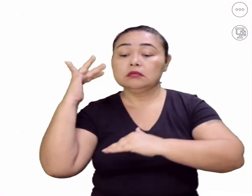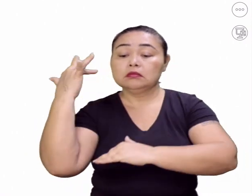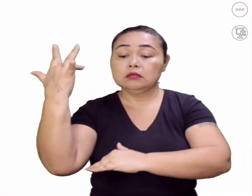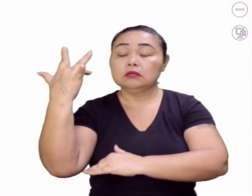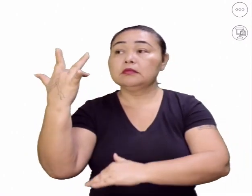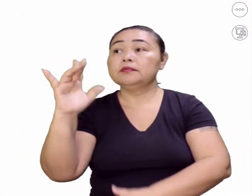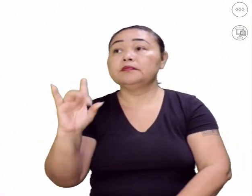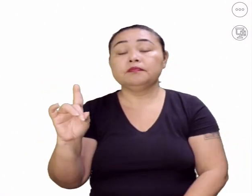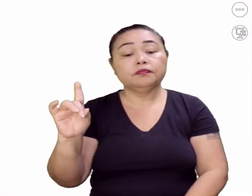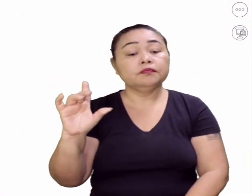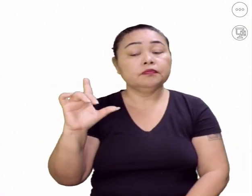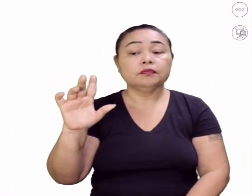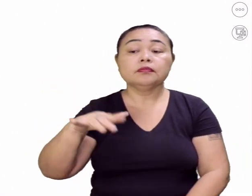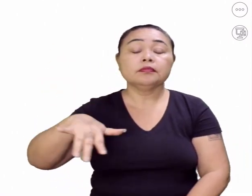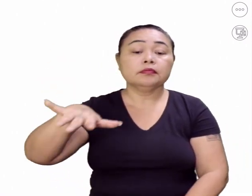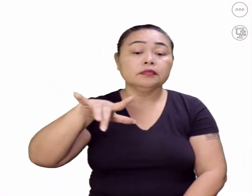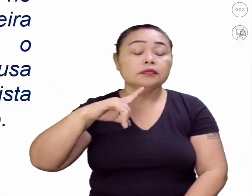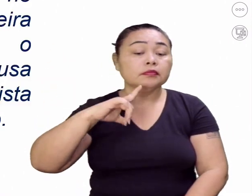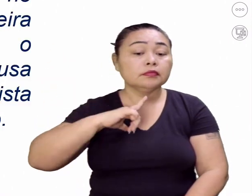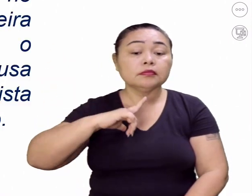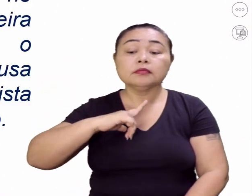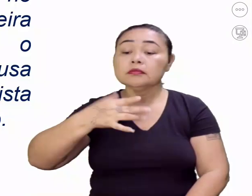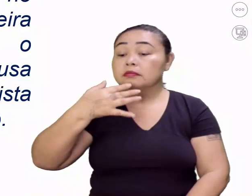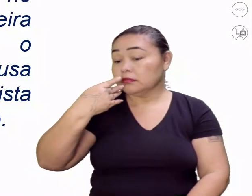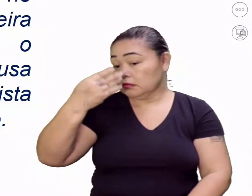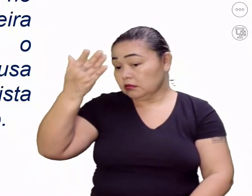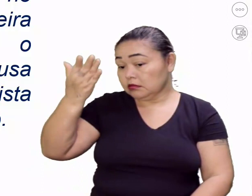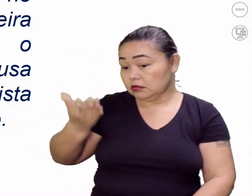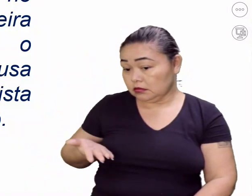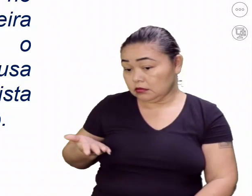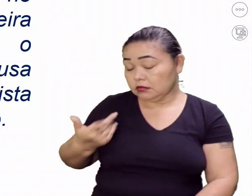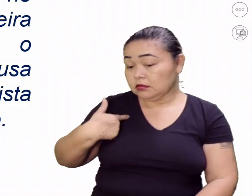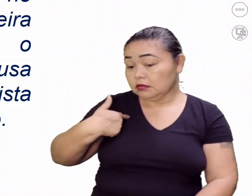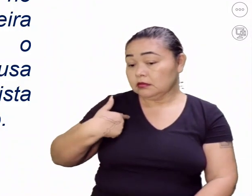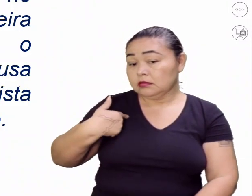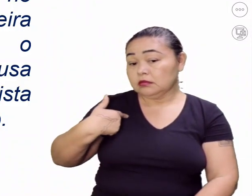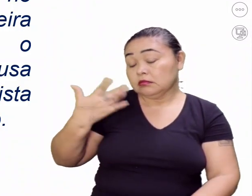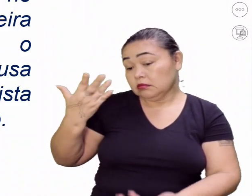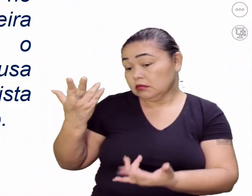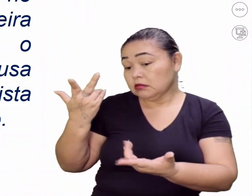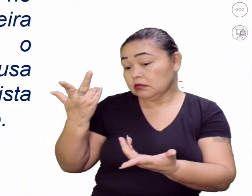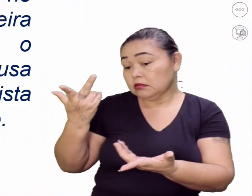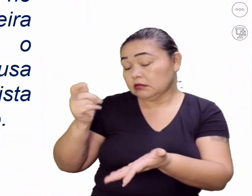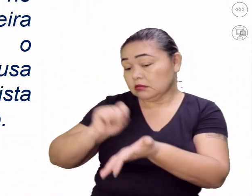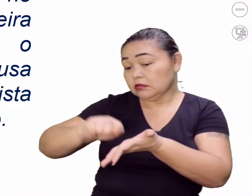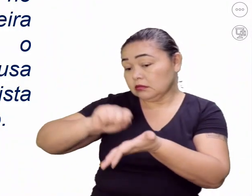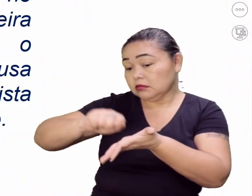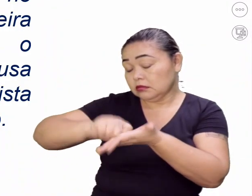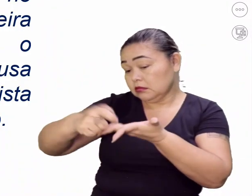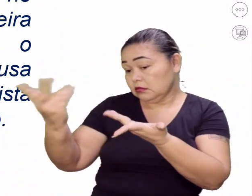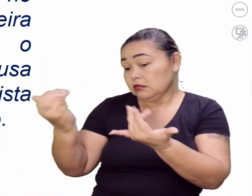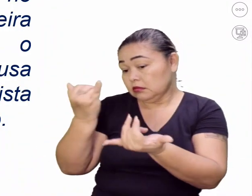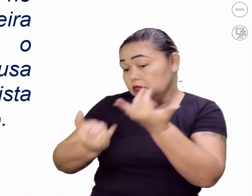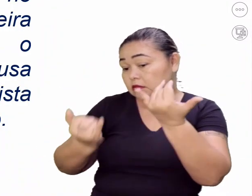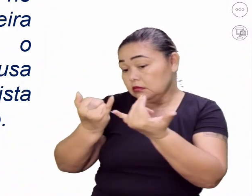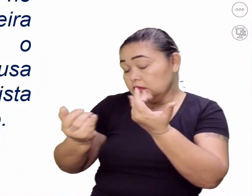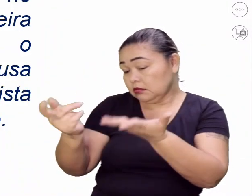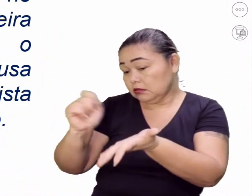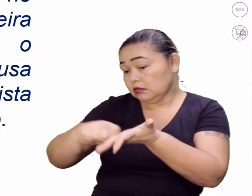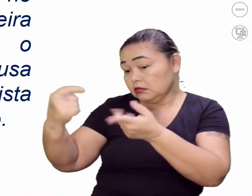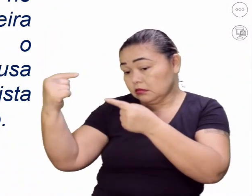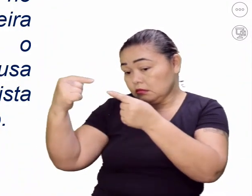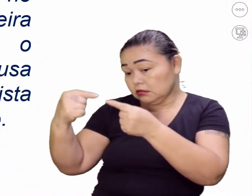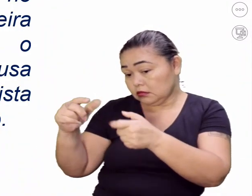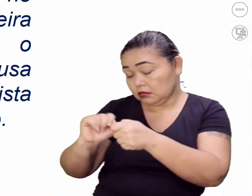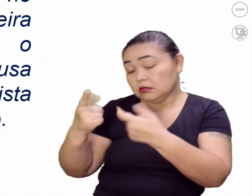natural. Então, galera, a gente traz uma sugestão. Se você escreveu algo parecido, né, professor Jorge? Está de